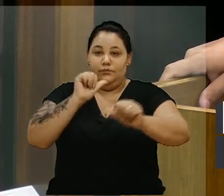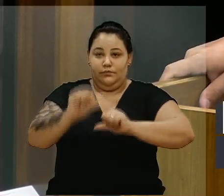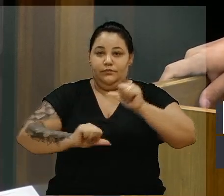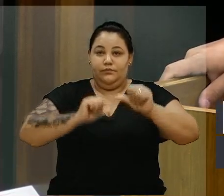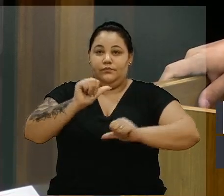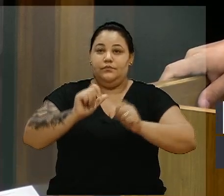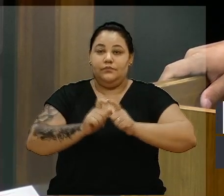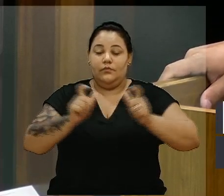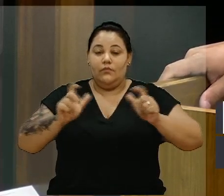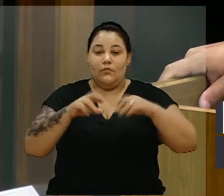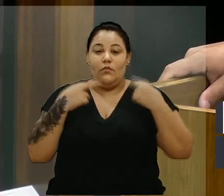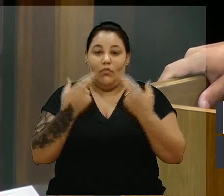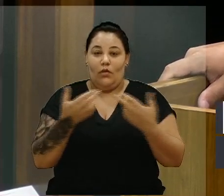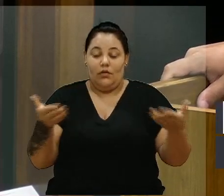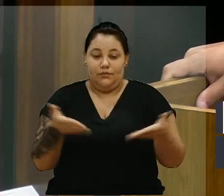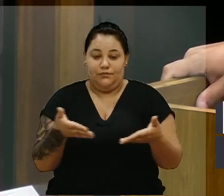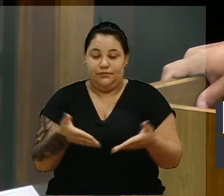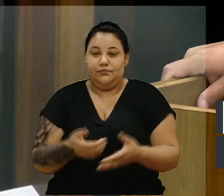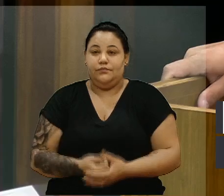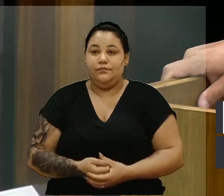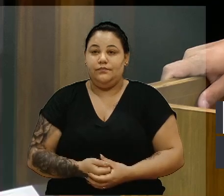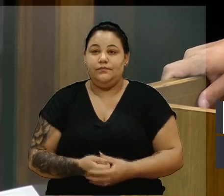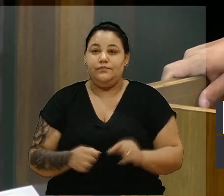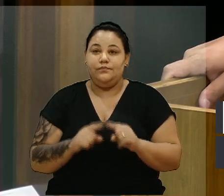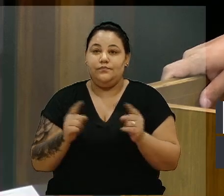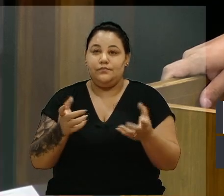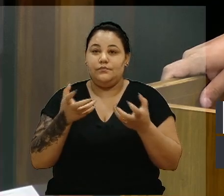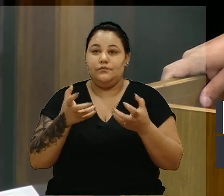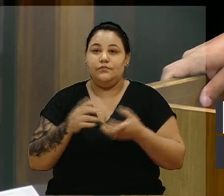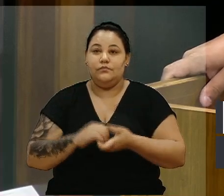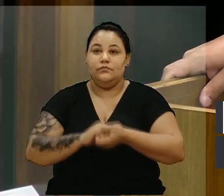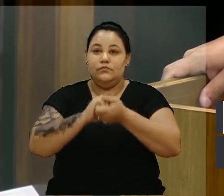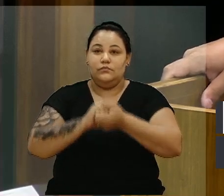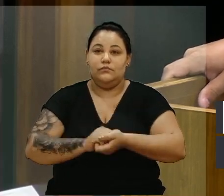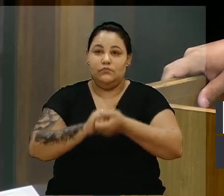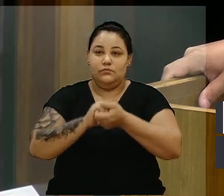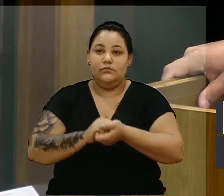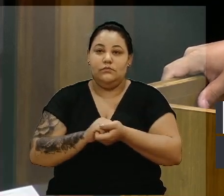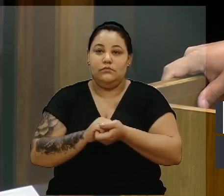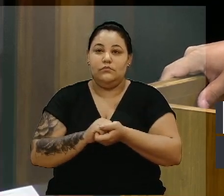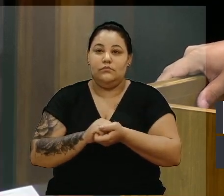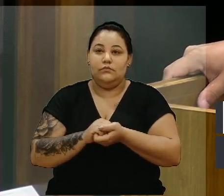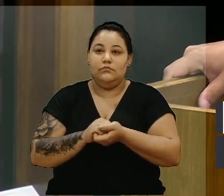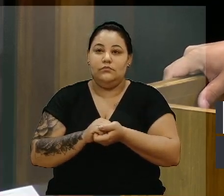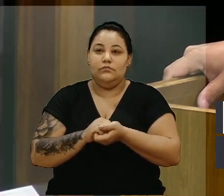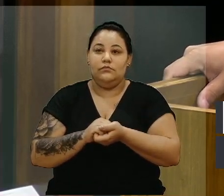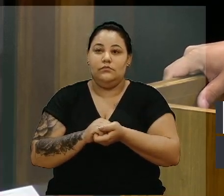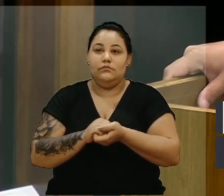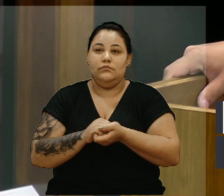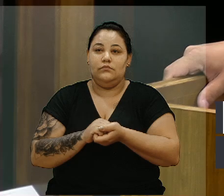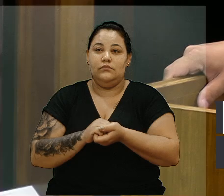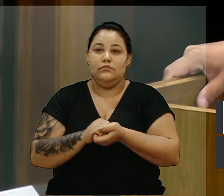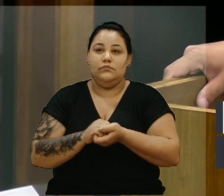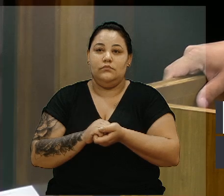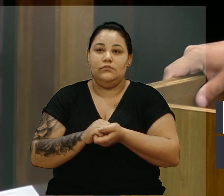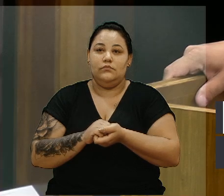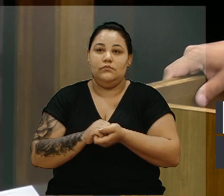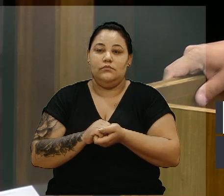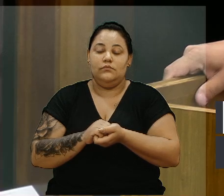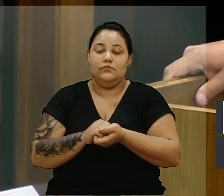grande expediente. Mas queria saudar a todos e a todas e usar esse espaço